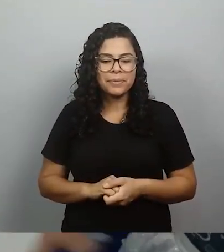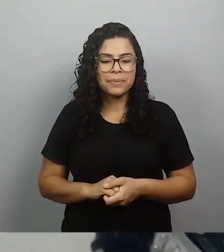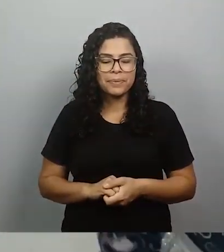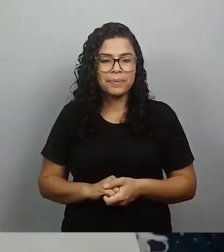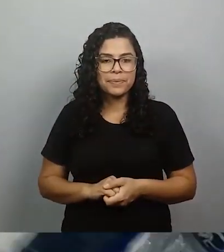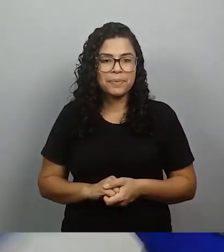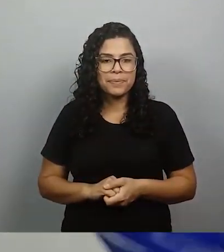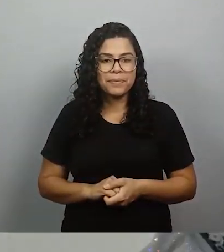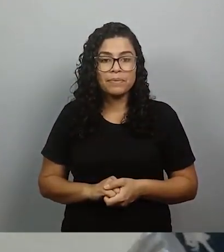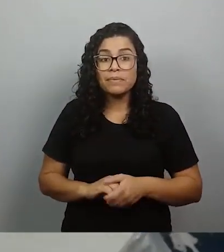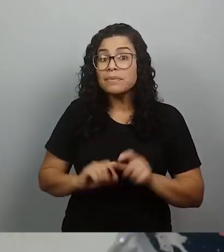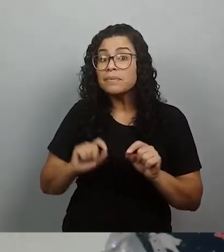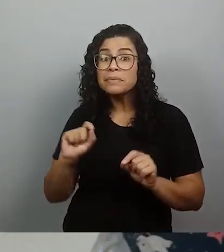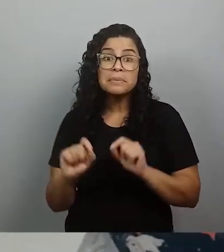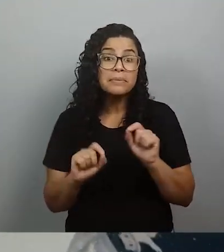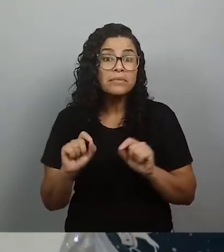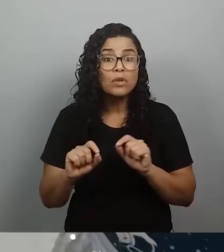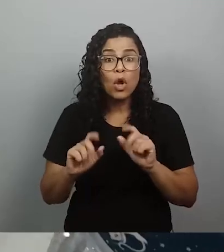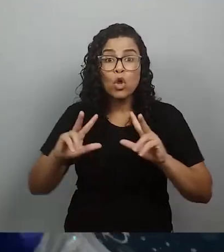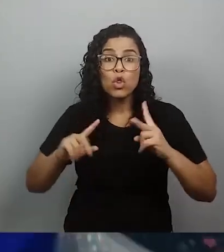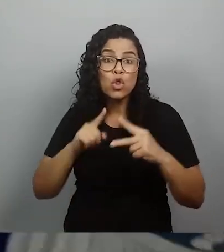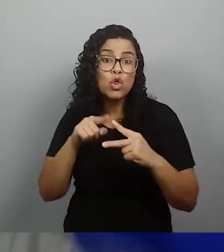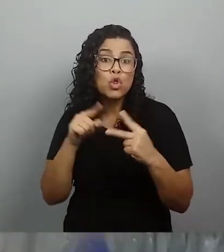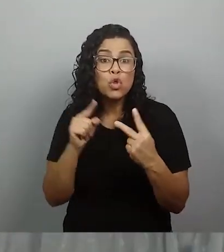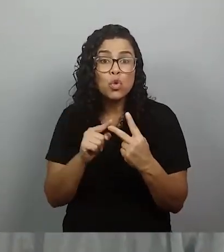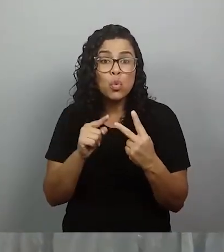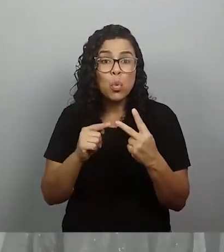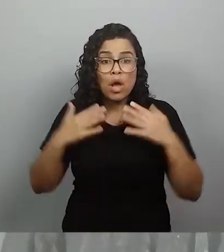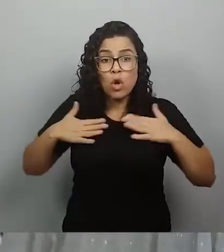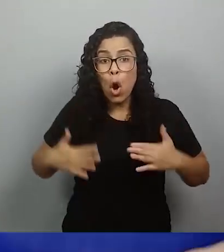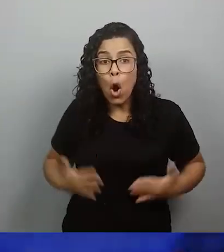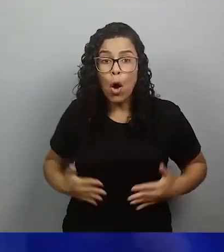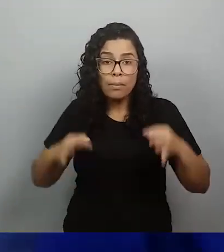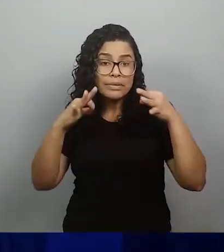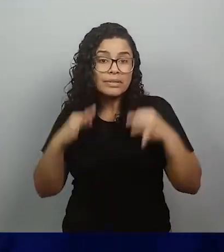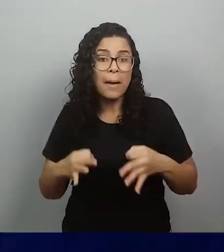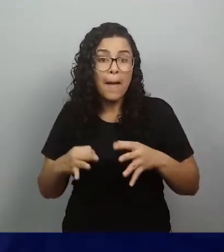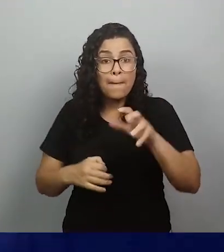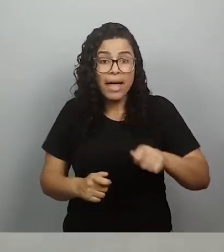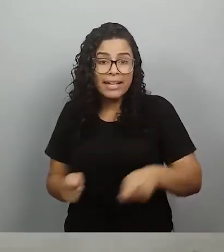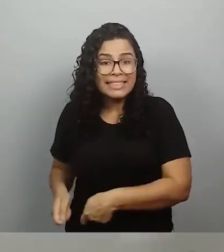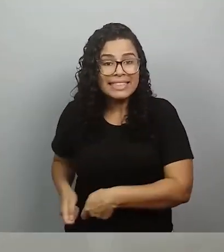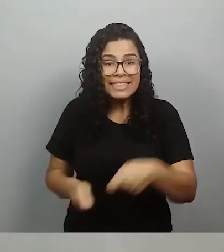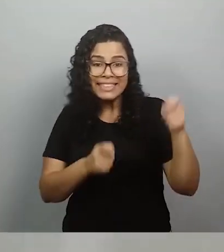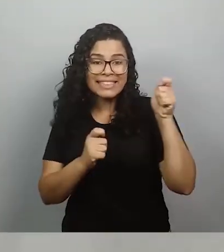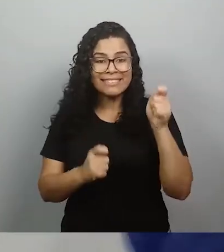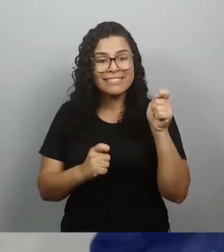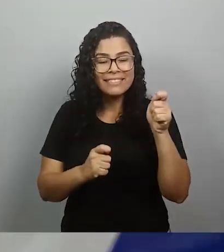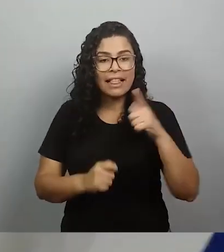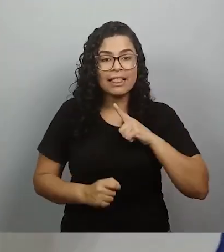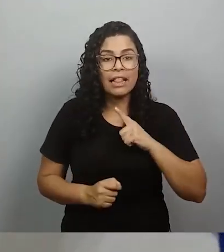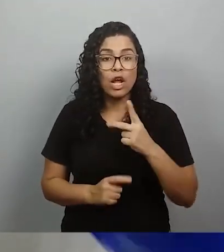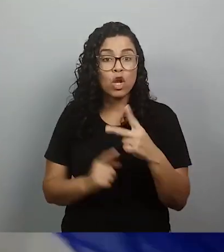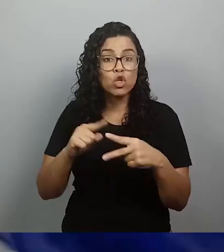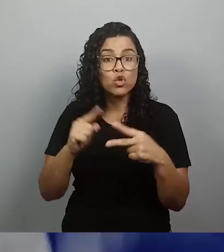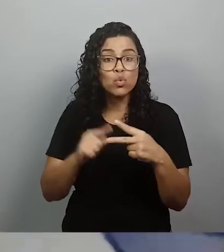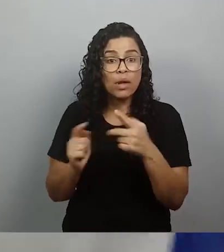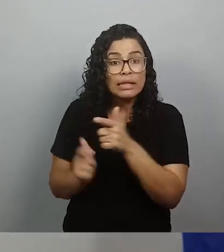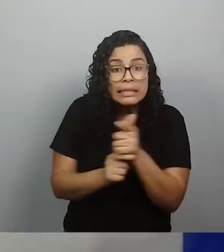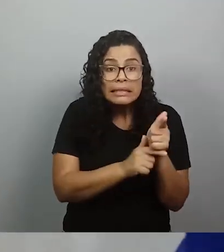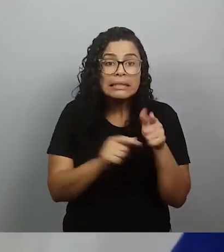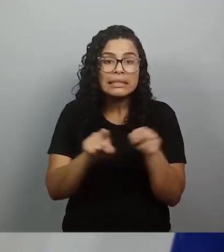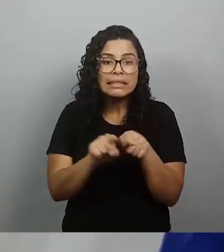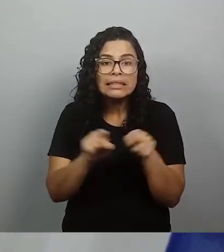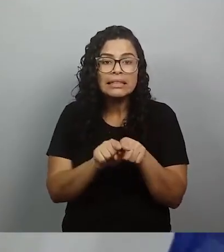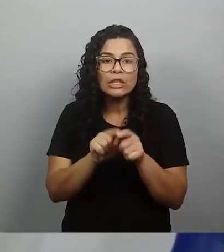Está protegendo. Duas armaduras pra gente. Então pega uma espada. Eu tenho duas armaduras pra gente,